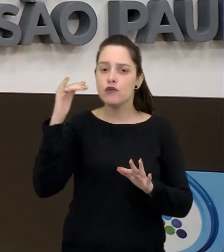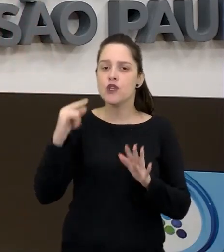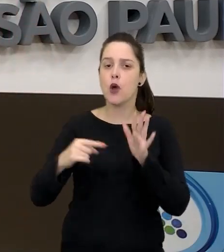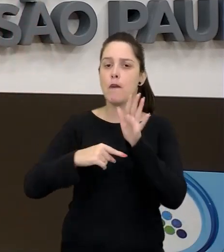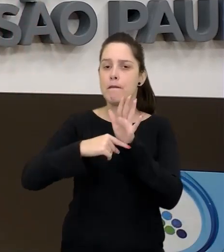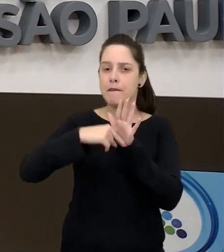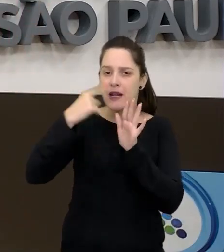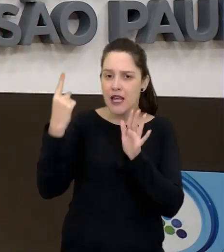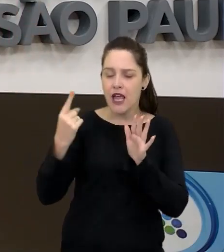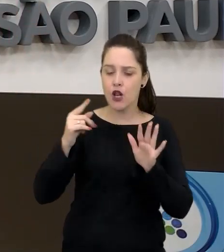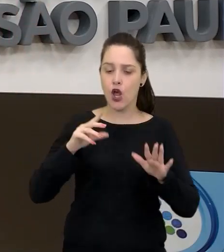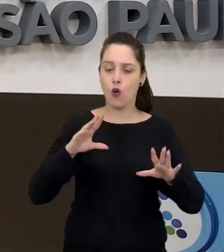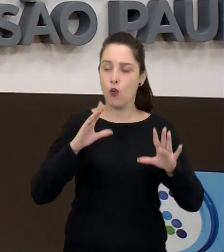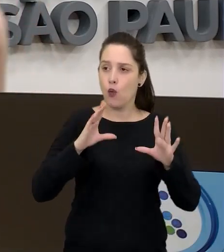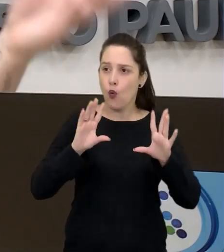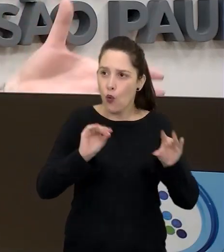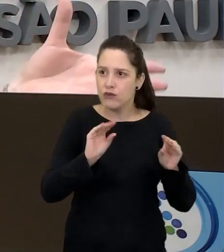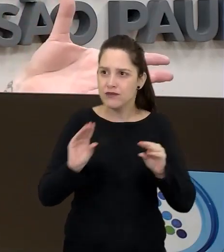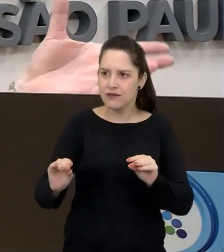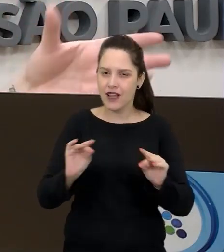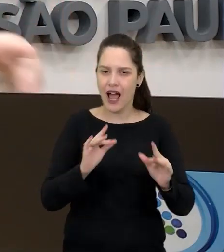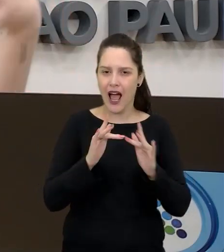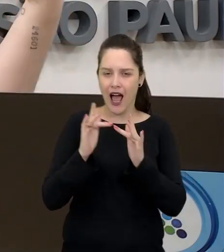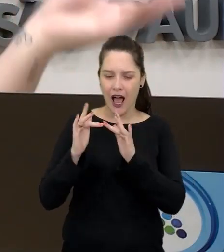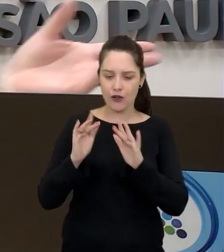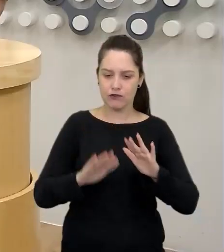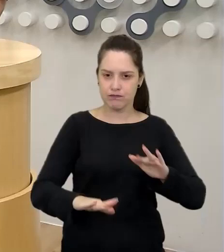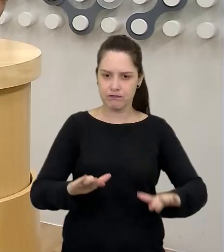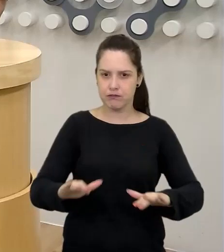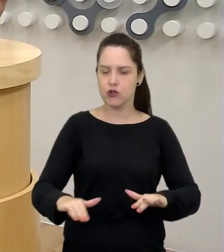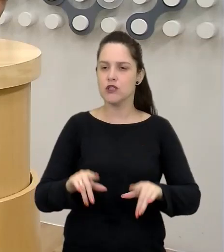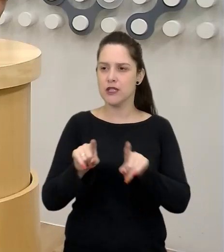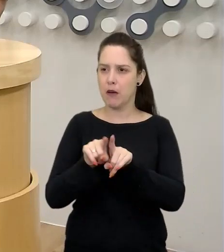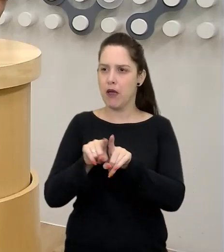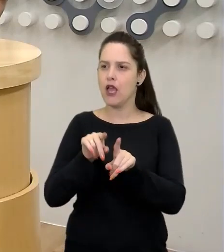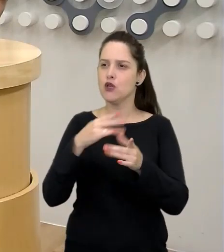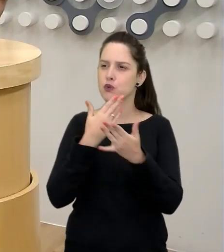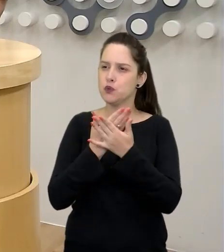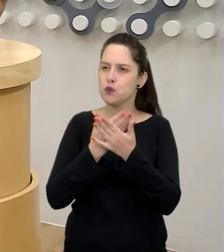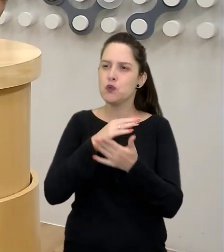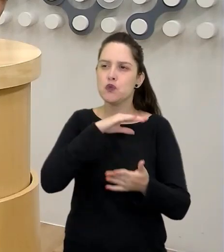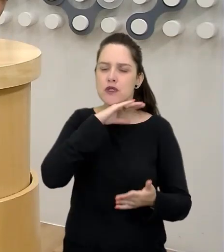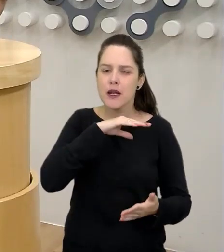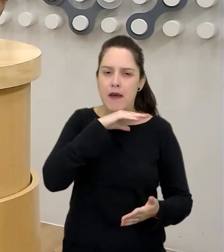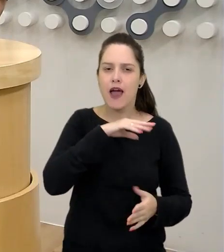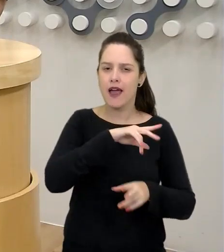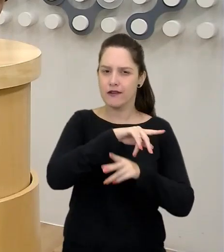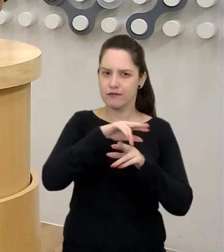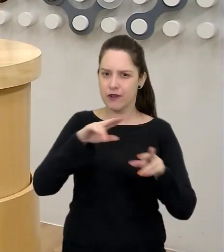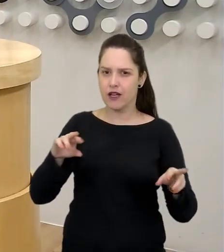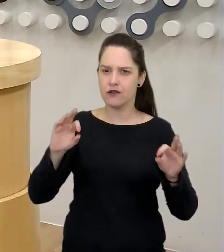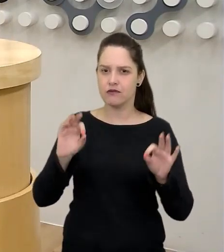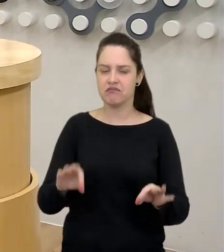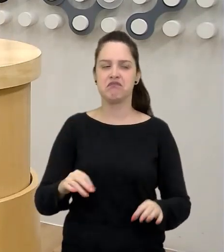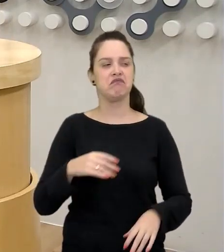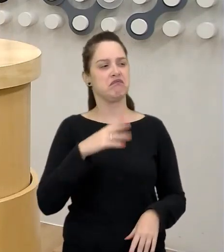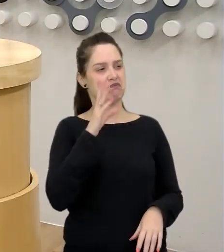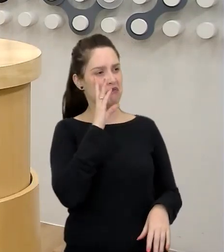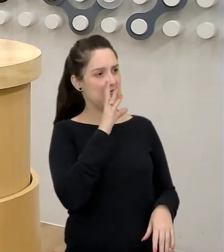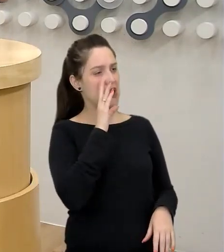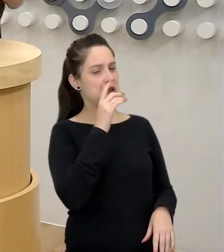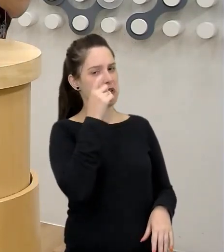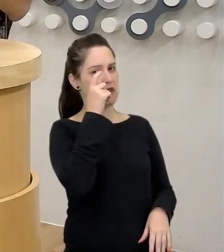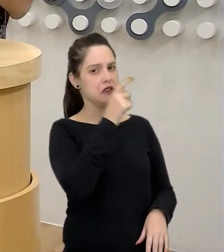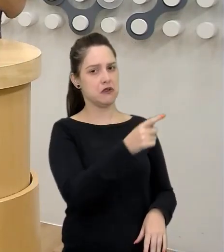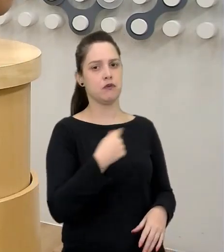da física, de tudo que é físico, inclusive dos animais, enfim, certamente foram. Nossa, que interessante. Não, eu coloquei